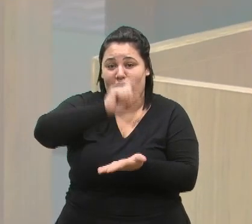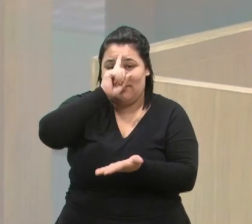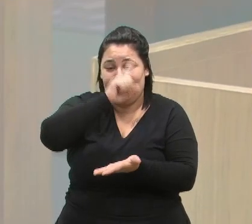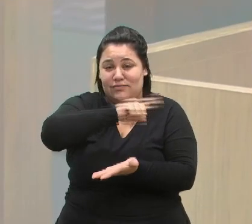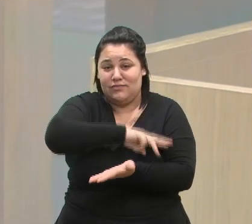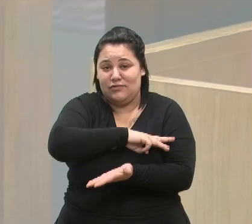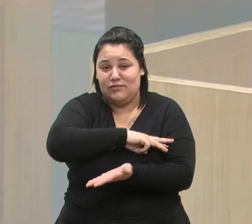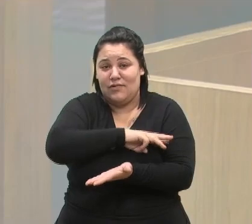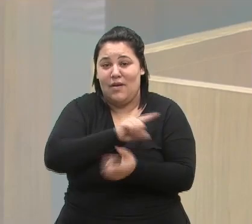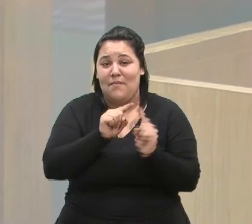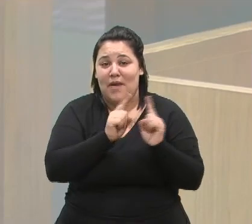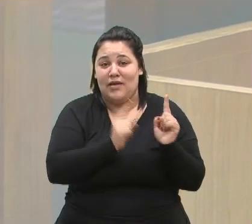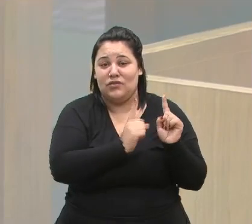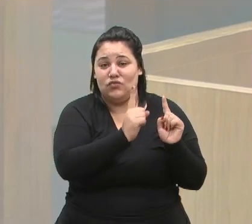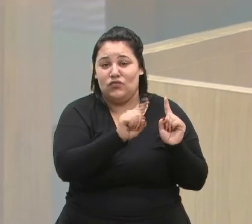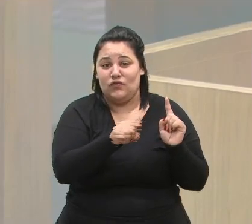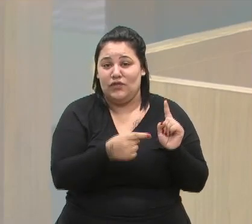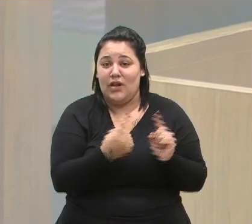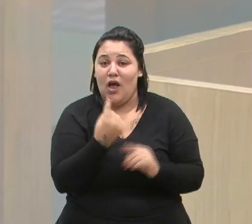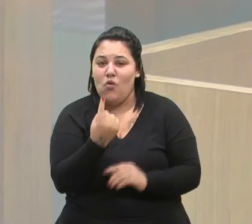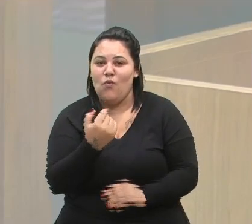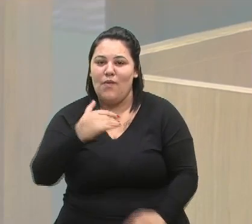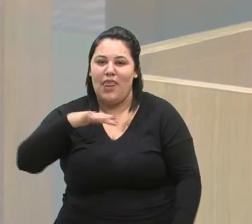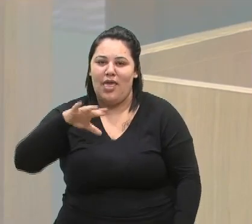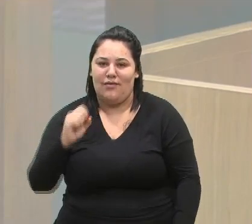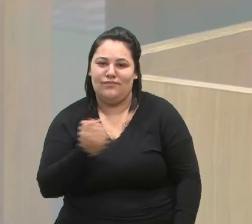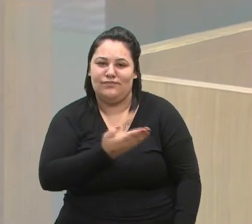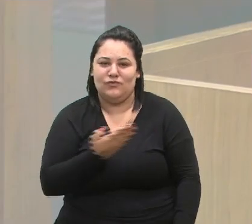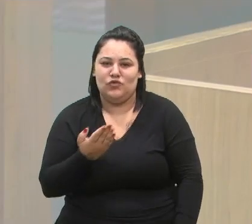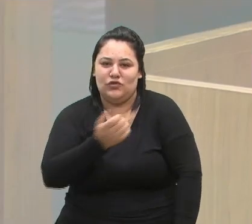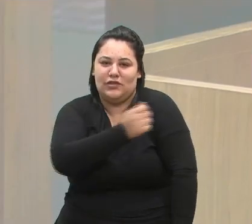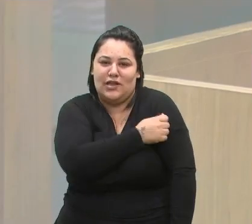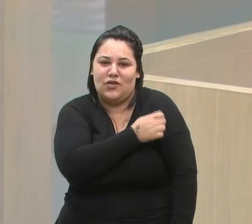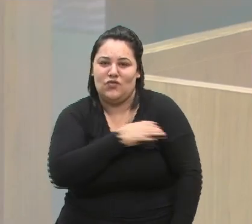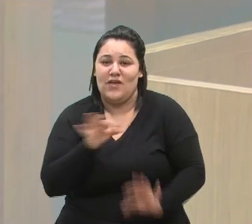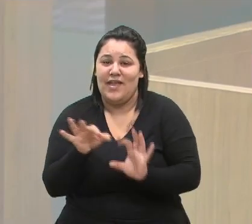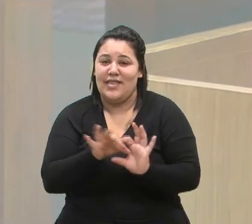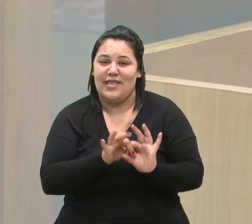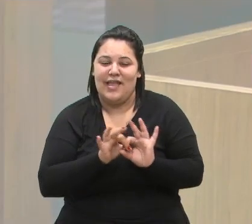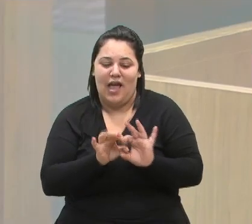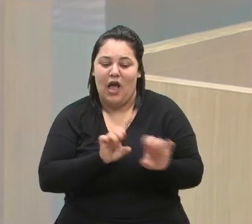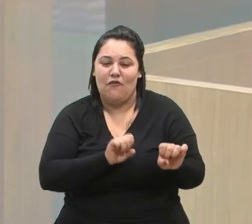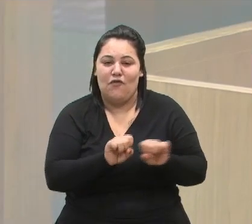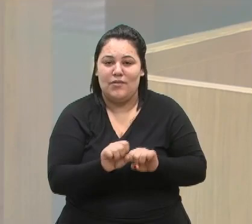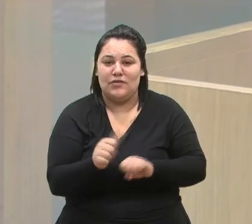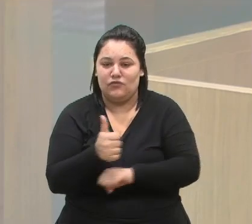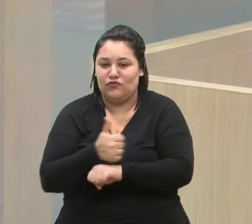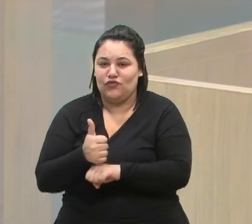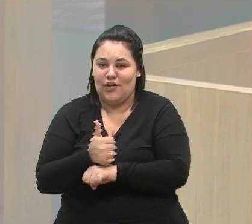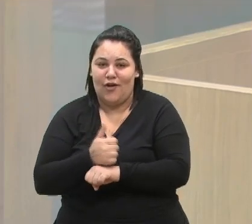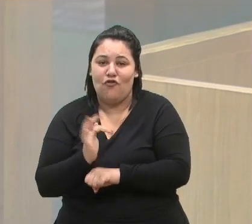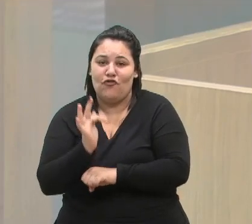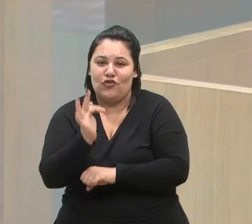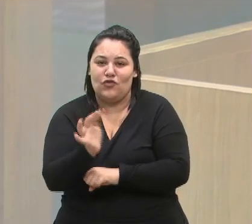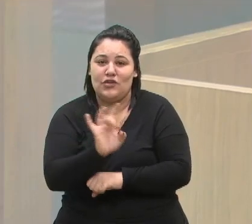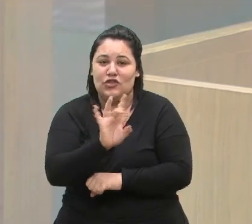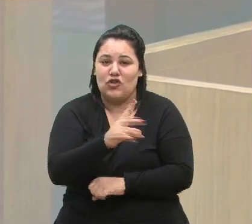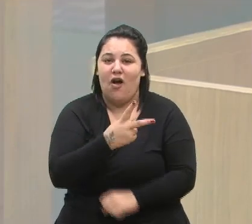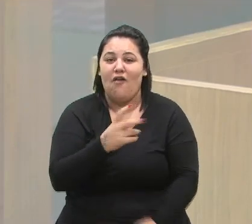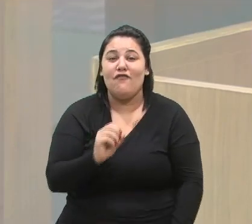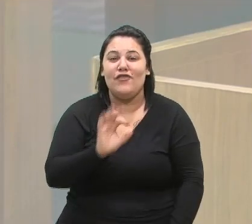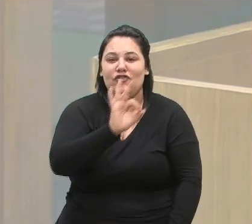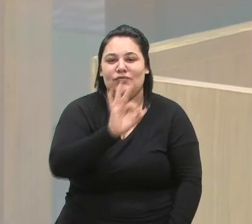apenas 1,1 milhão destes estão integrados à formação profissional e somente